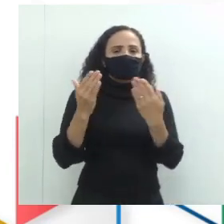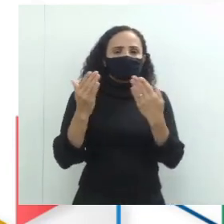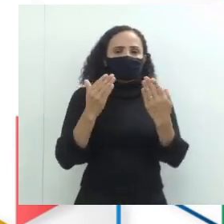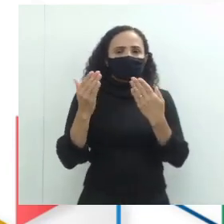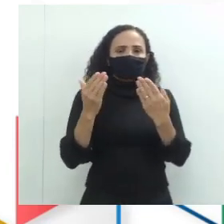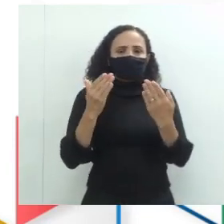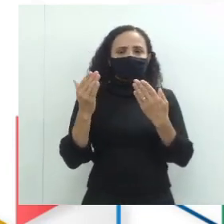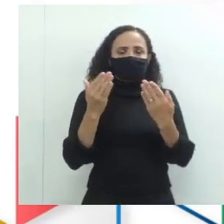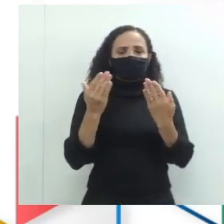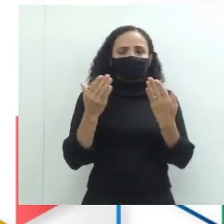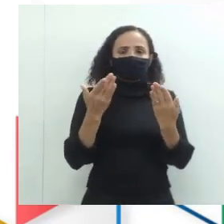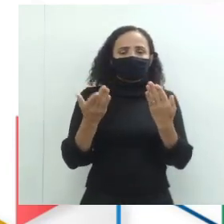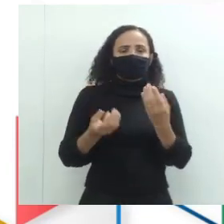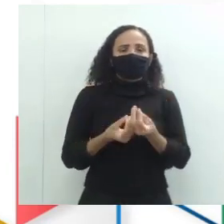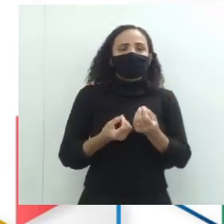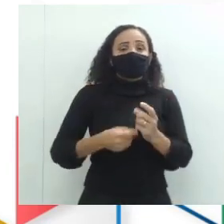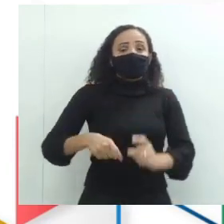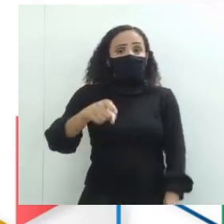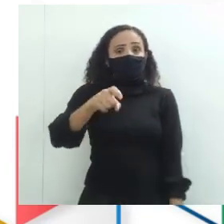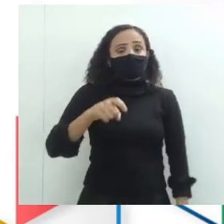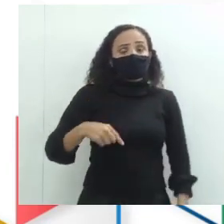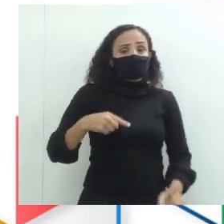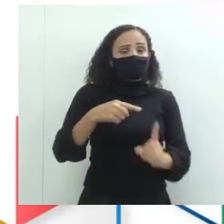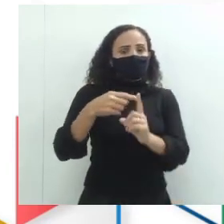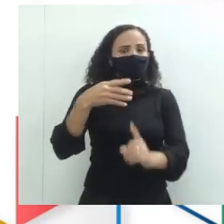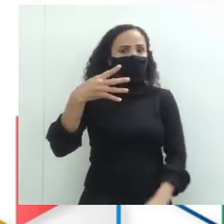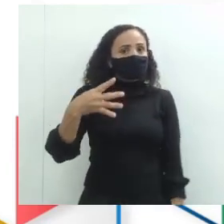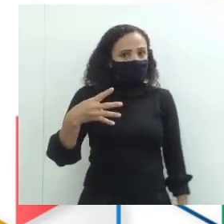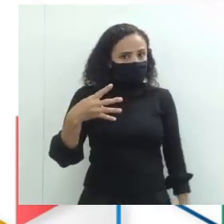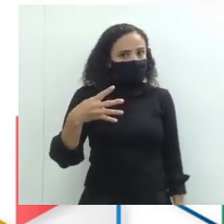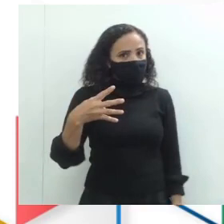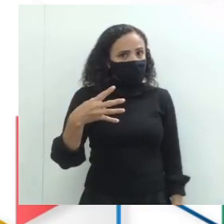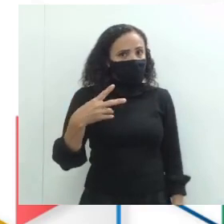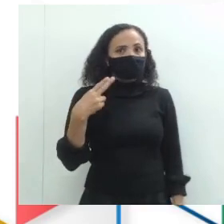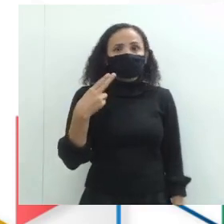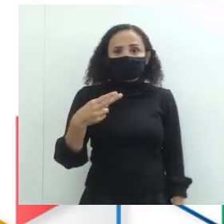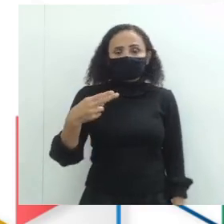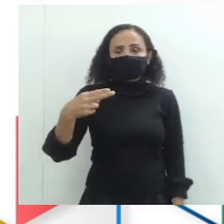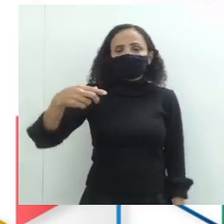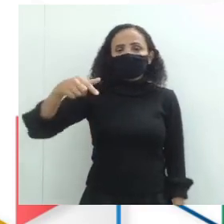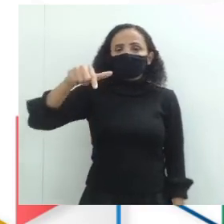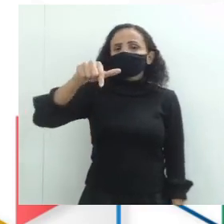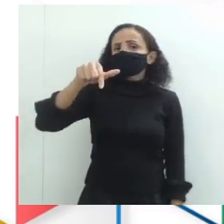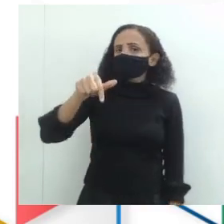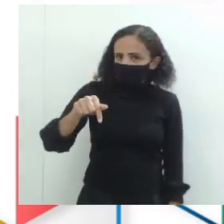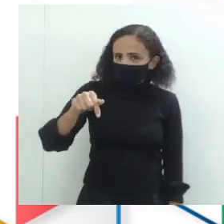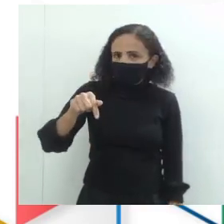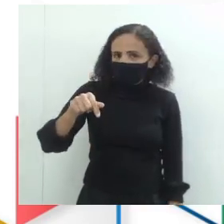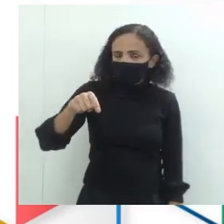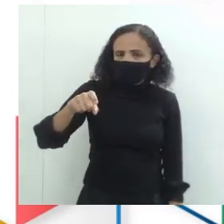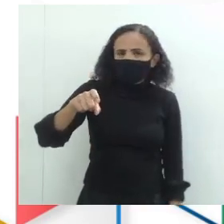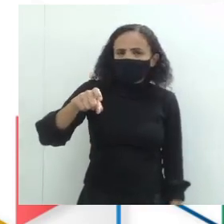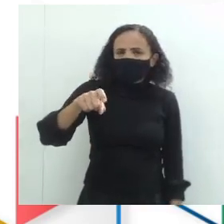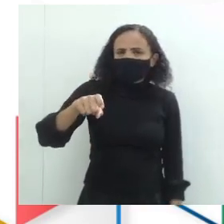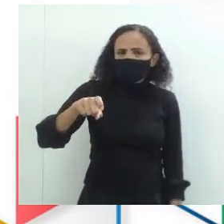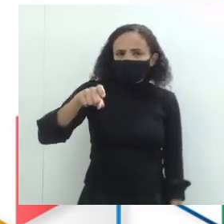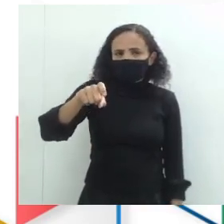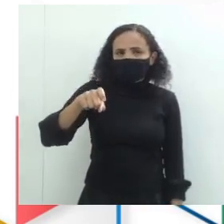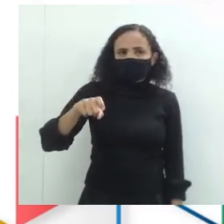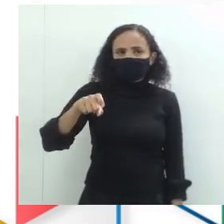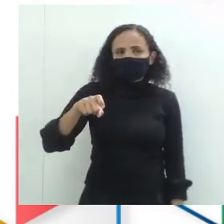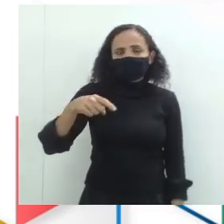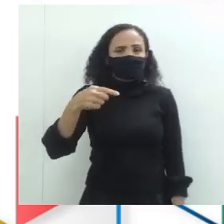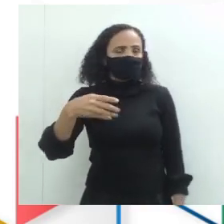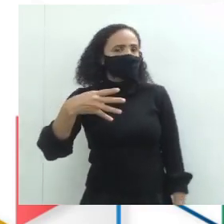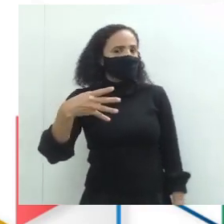A. Ora, x mais 4 é igual a 7. É igual a x igual a 7